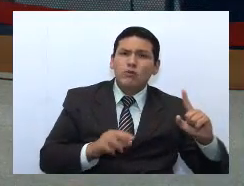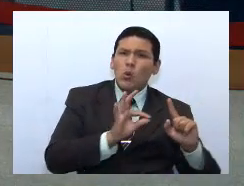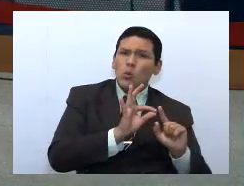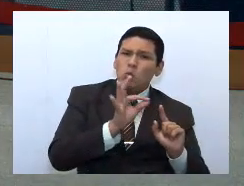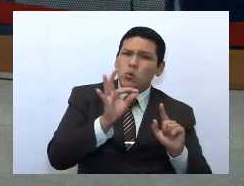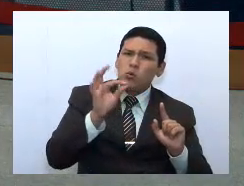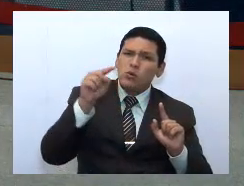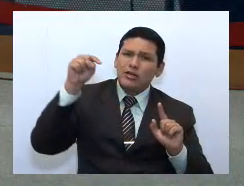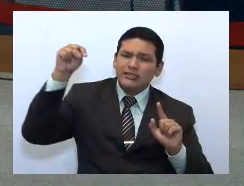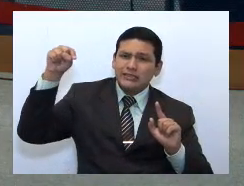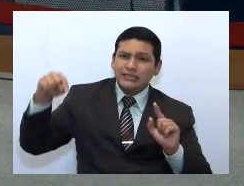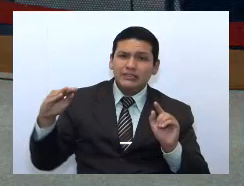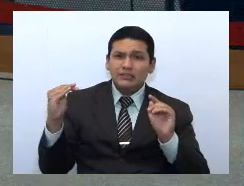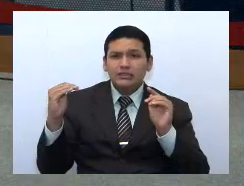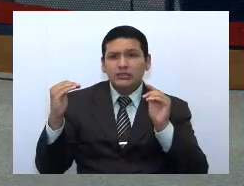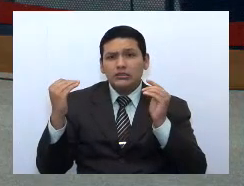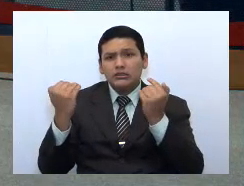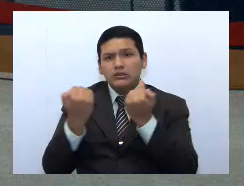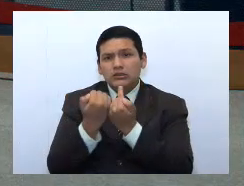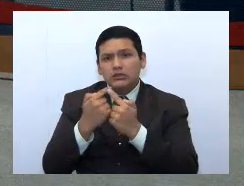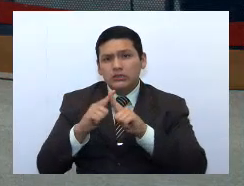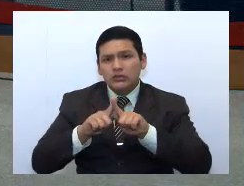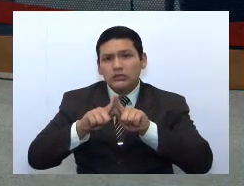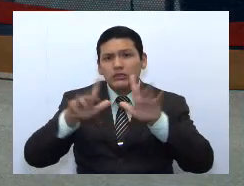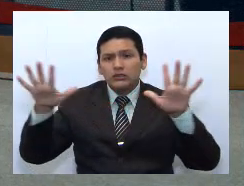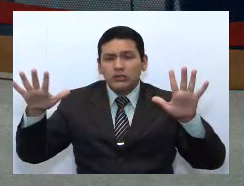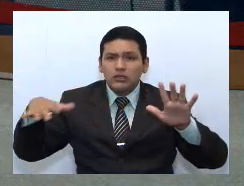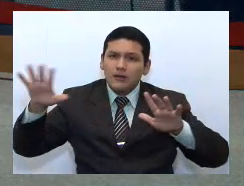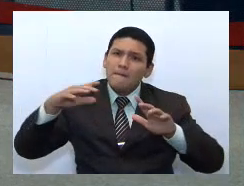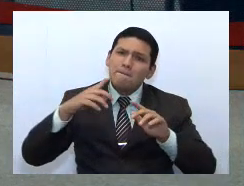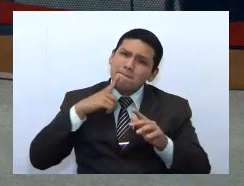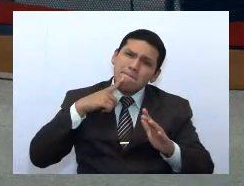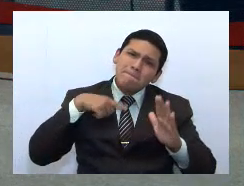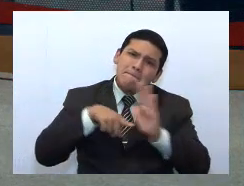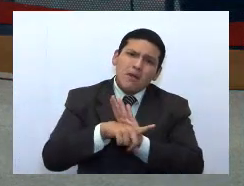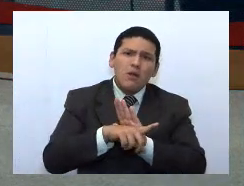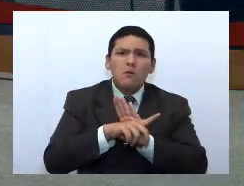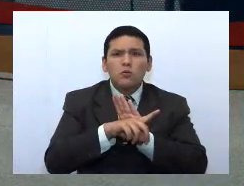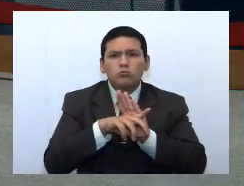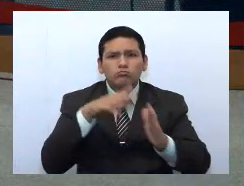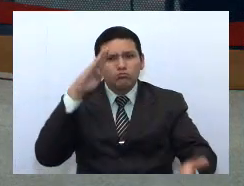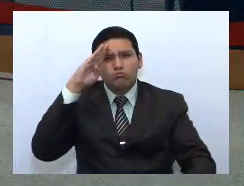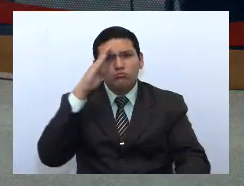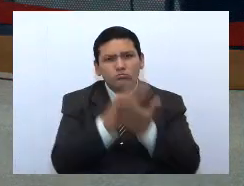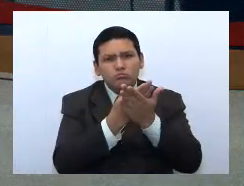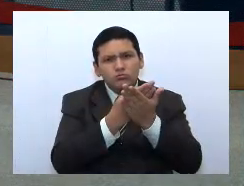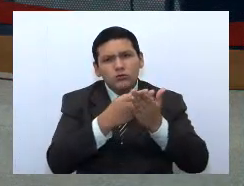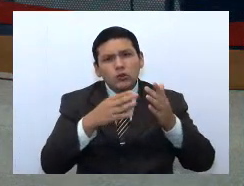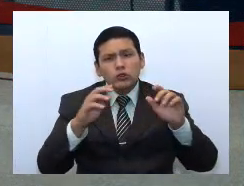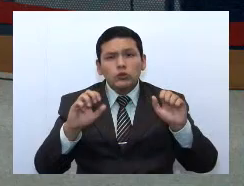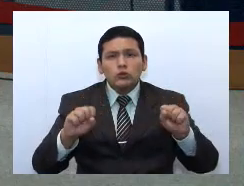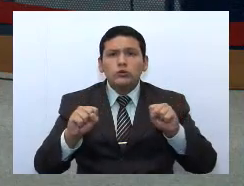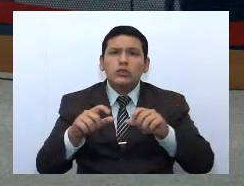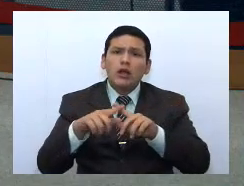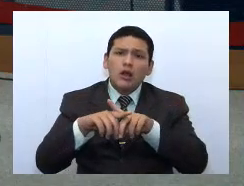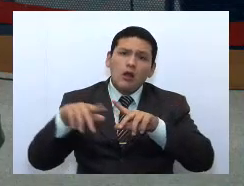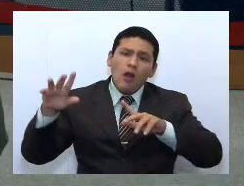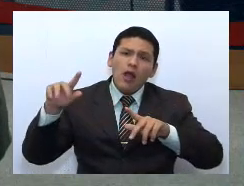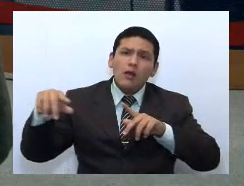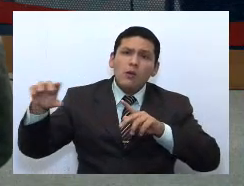convocação, mas também concordo com o vereador Paulo Sérgio, tem vários questionamentos, e eu vou só pôr como exemplo. Nós